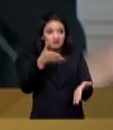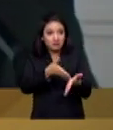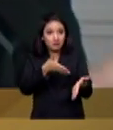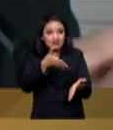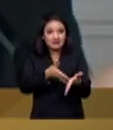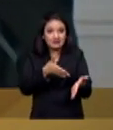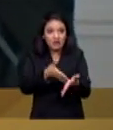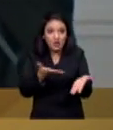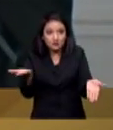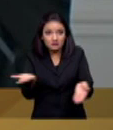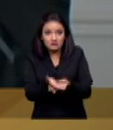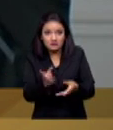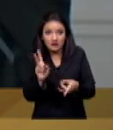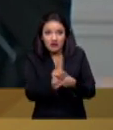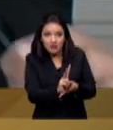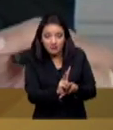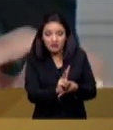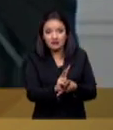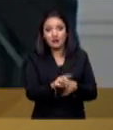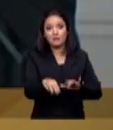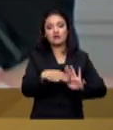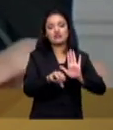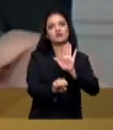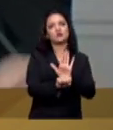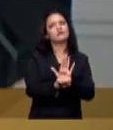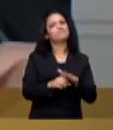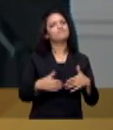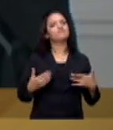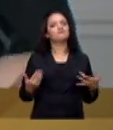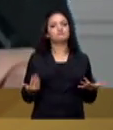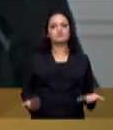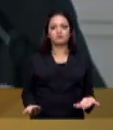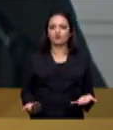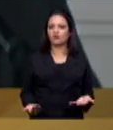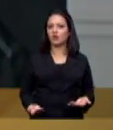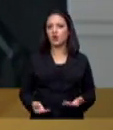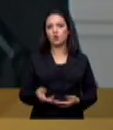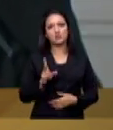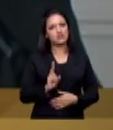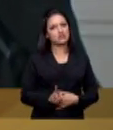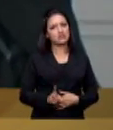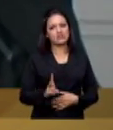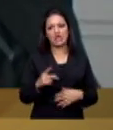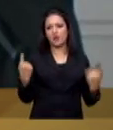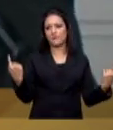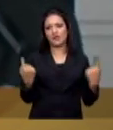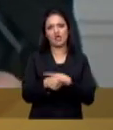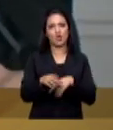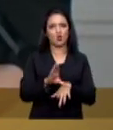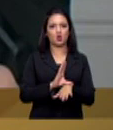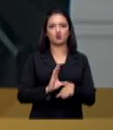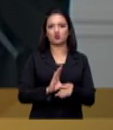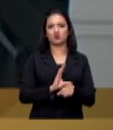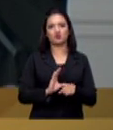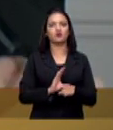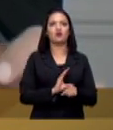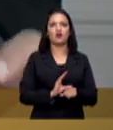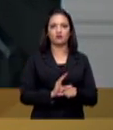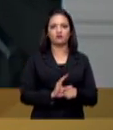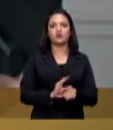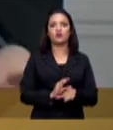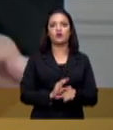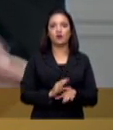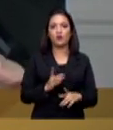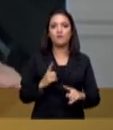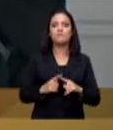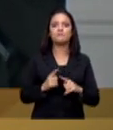medida liminar em mandado de segurança, a meu ver, serão sempre inconstitucionais por restringirem uma